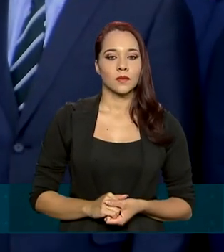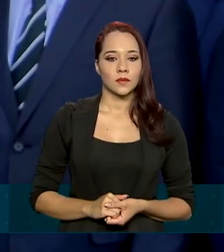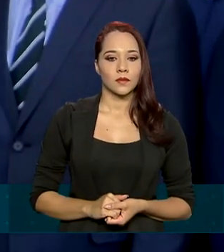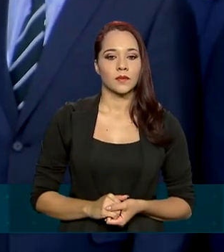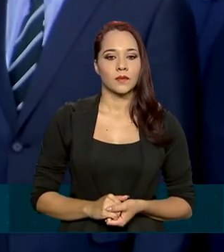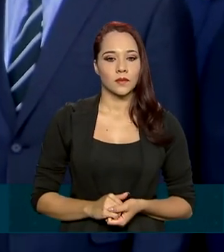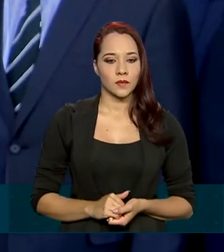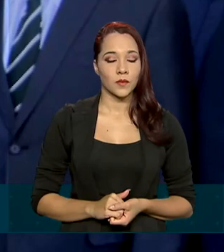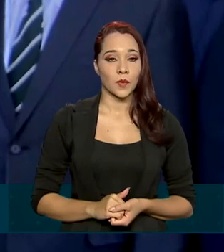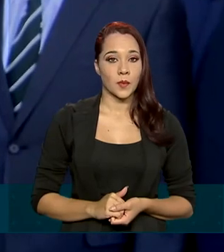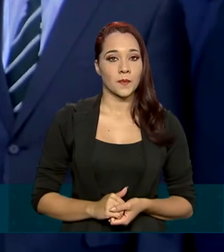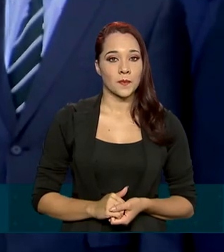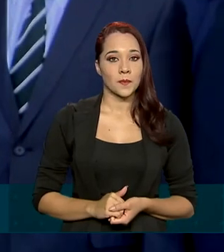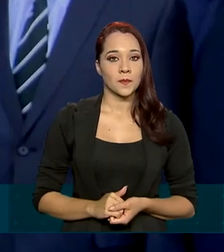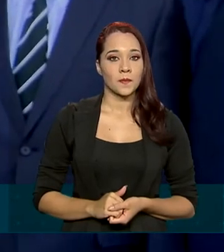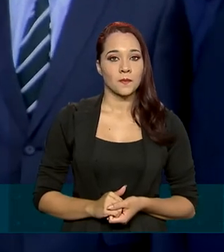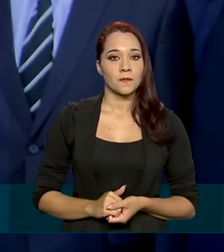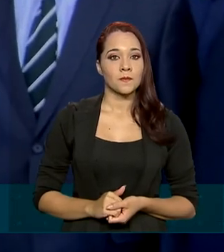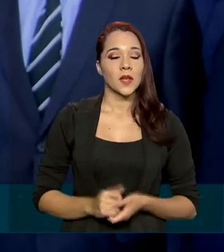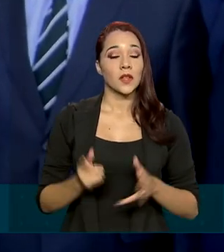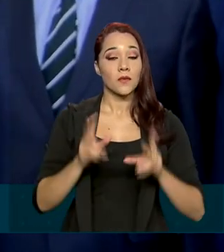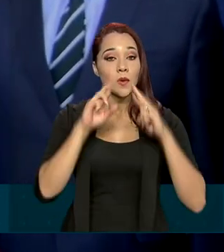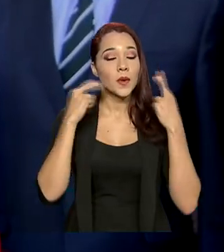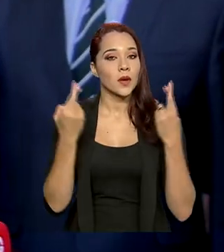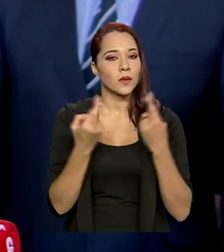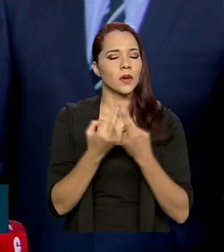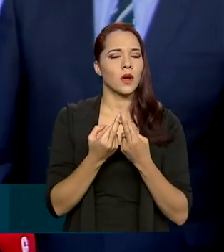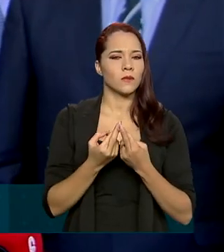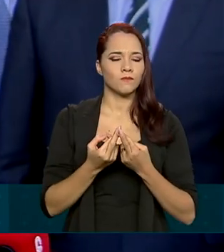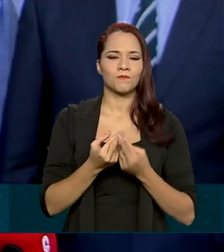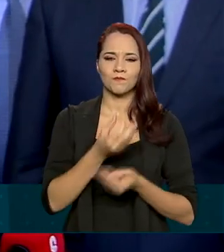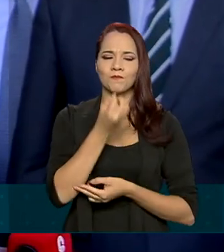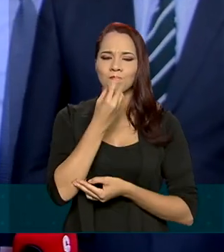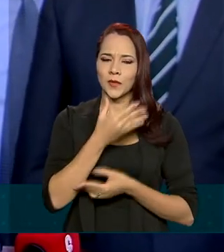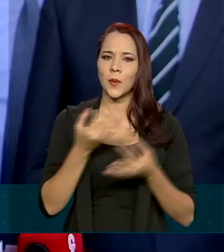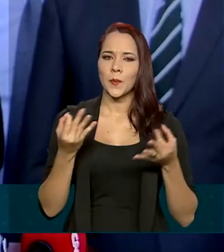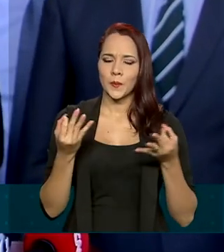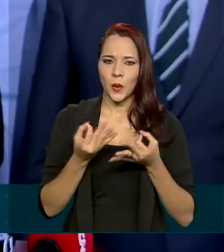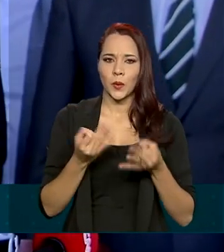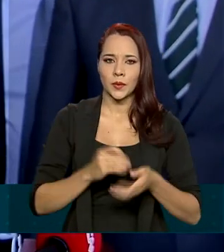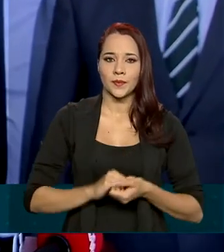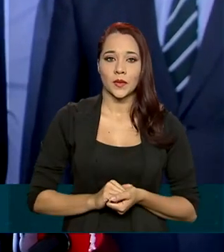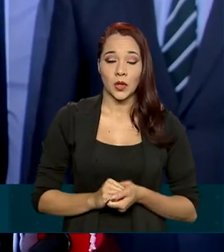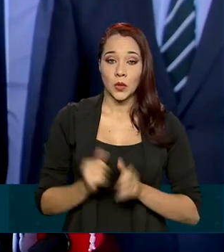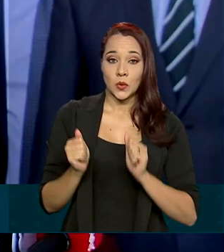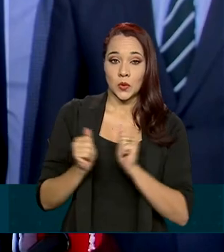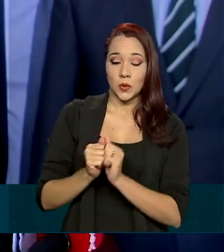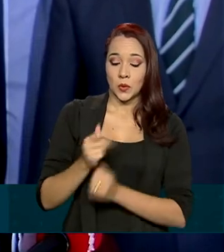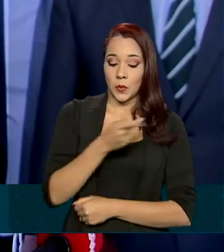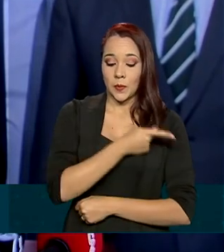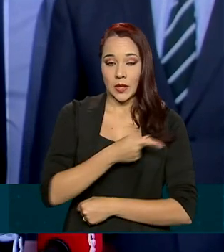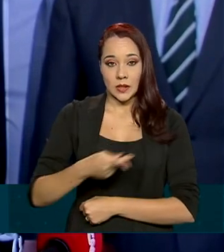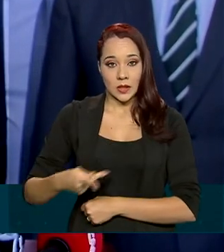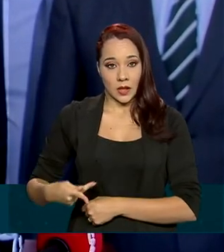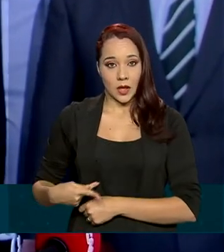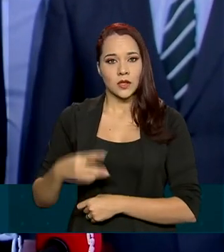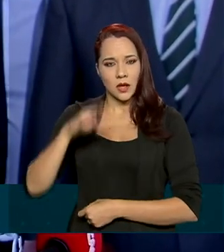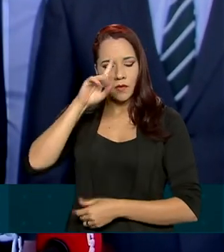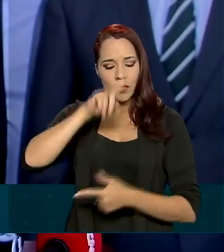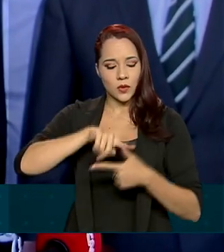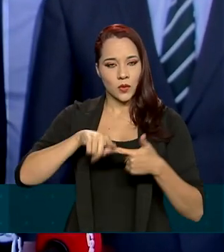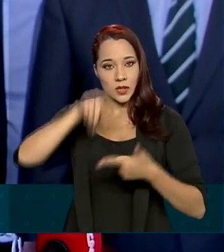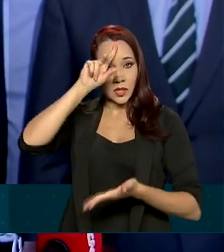Não, foi uma reunião excelente, a base do governo e o presidente chegando a duas decisões importantes.